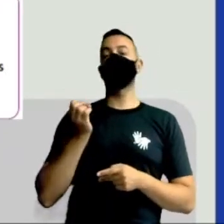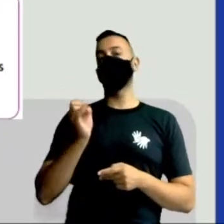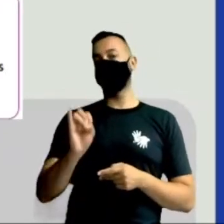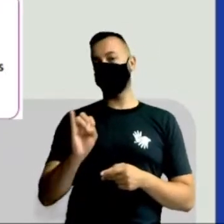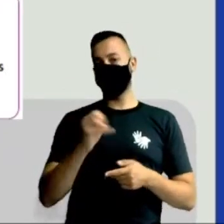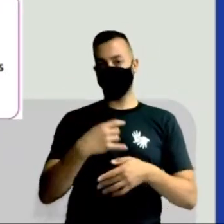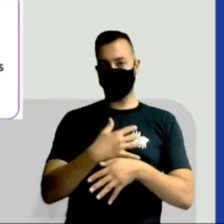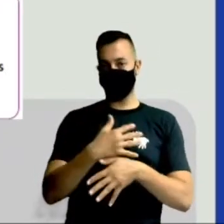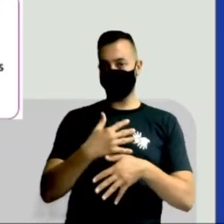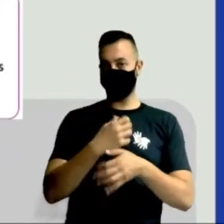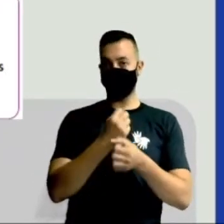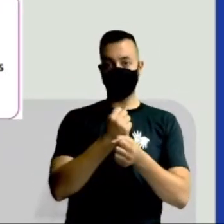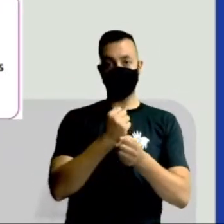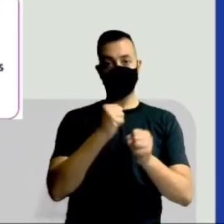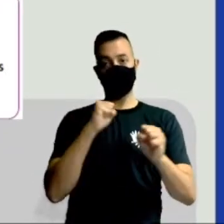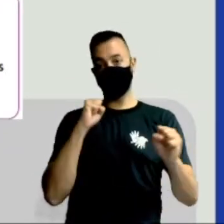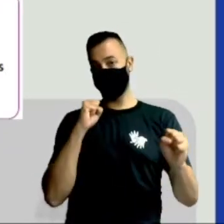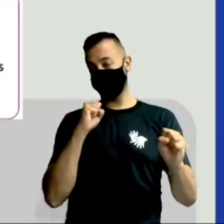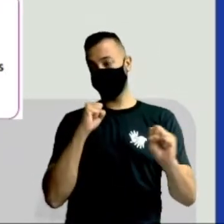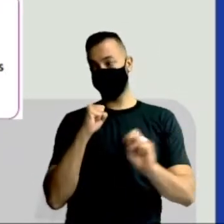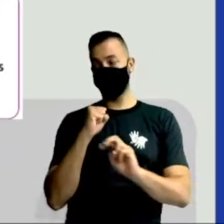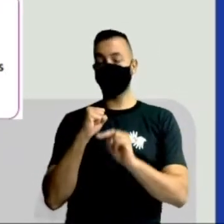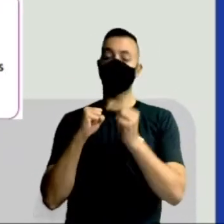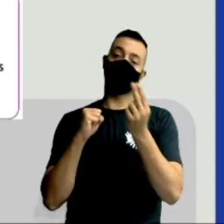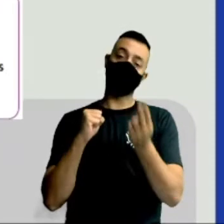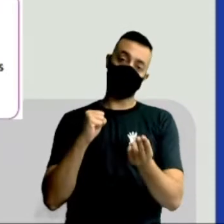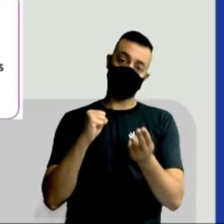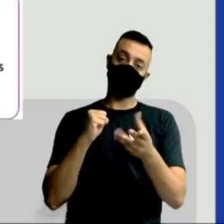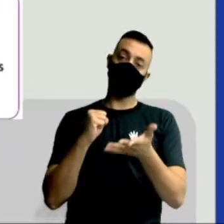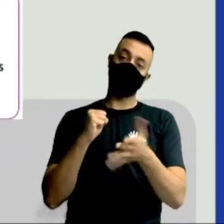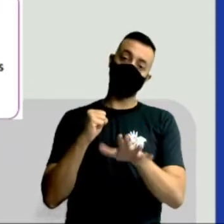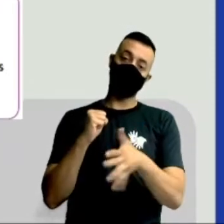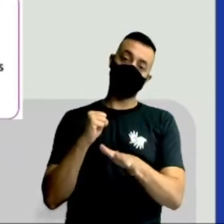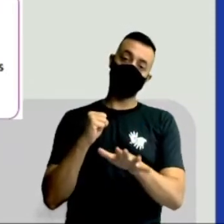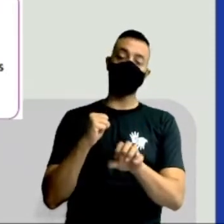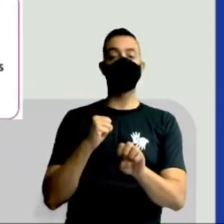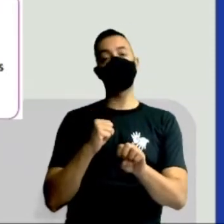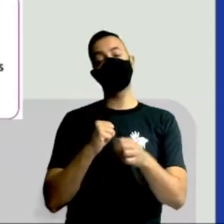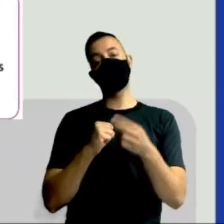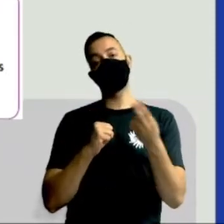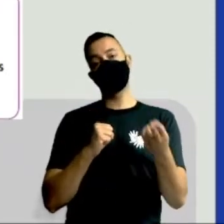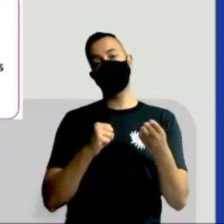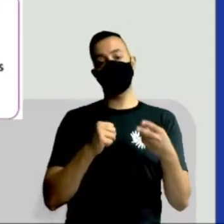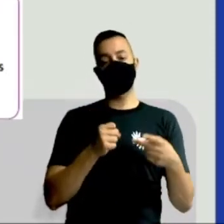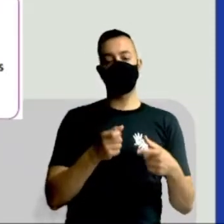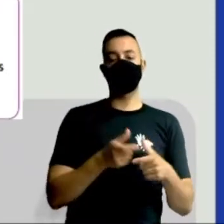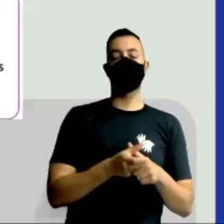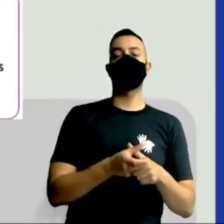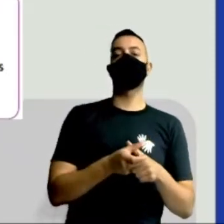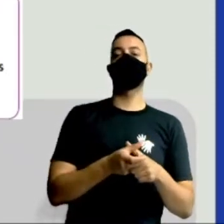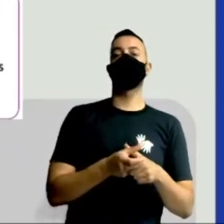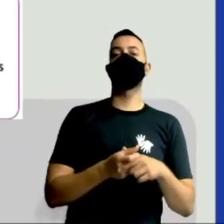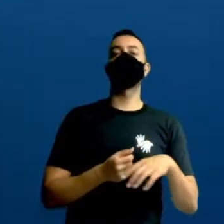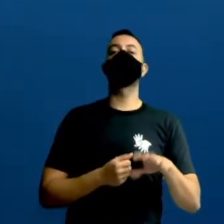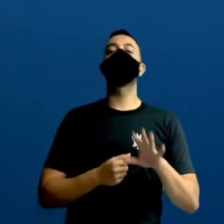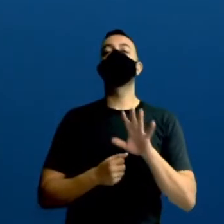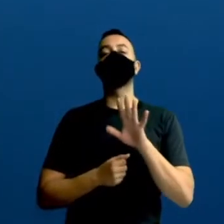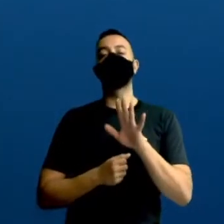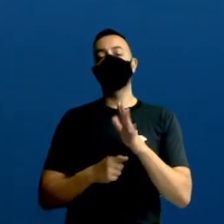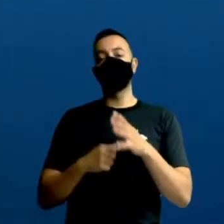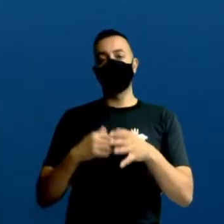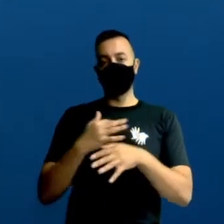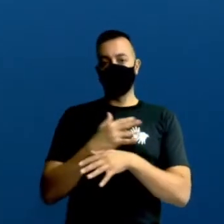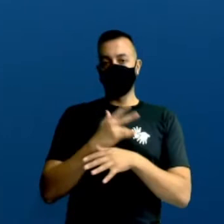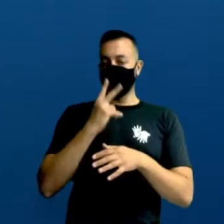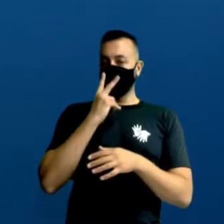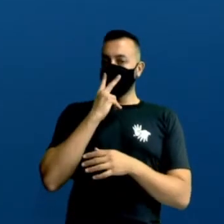uma cidade grande, ou uma cidade média, ou uma cidade pequena. Mas em relação à cidade